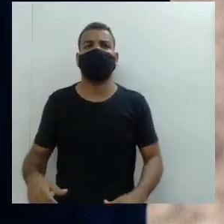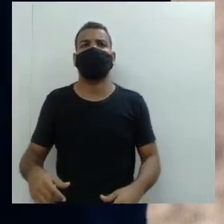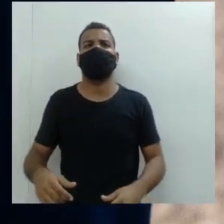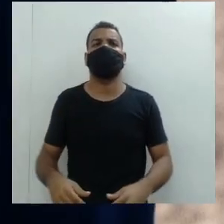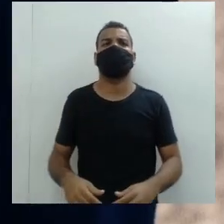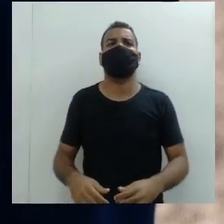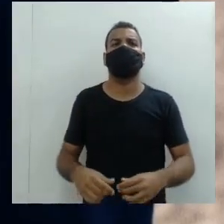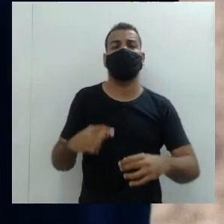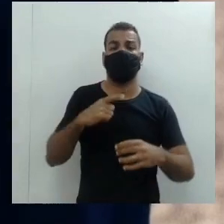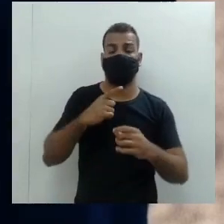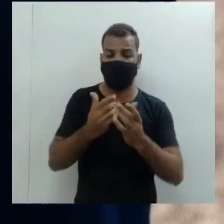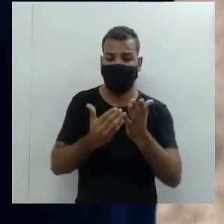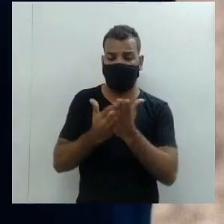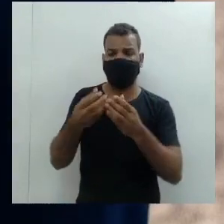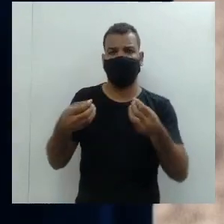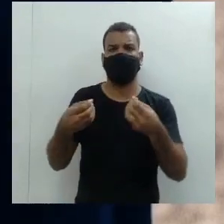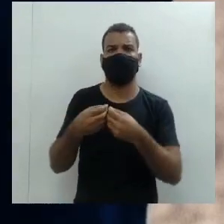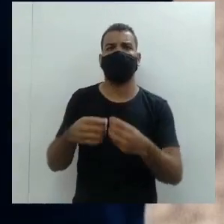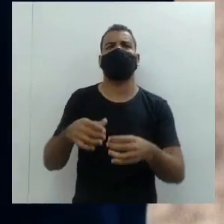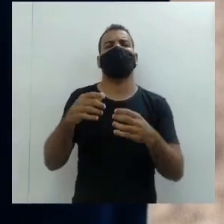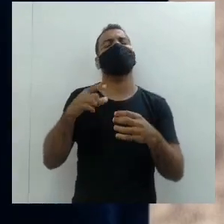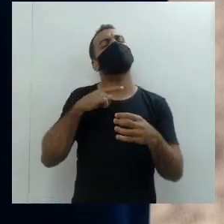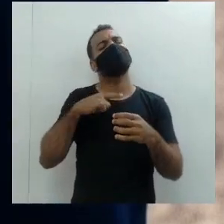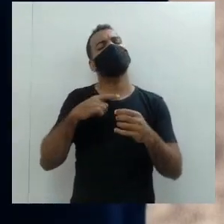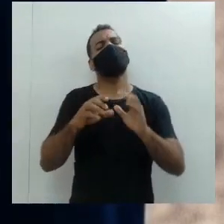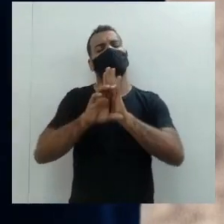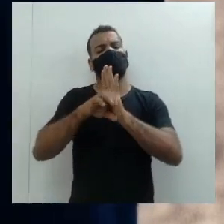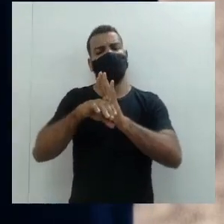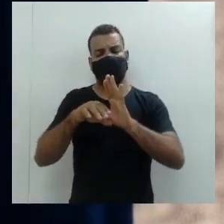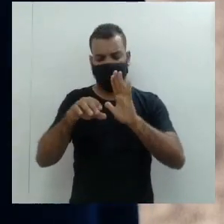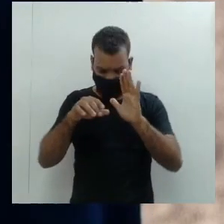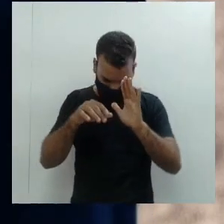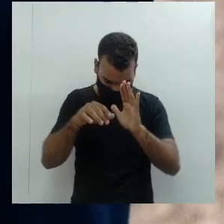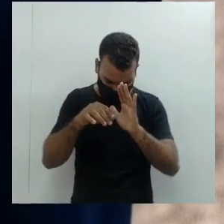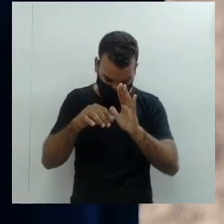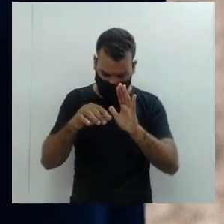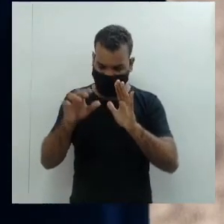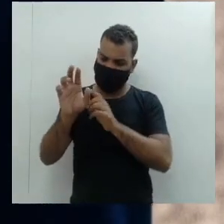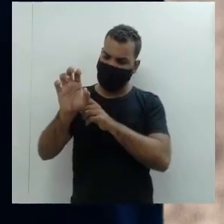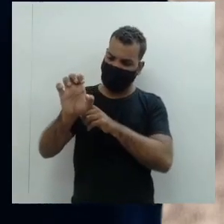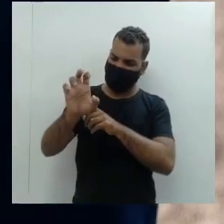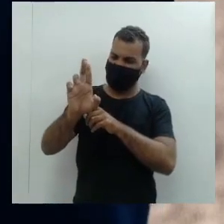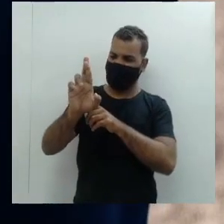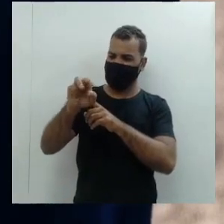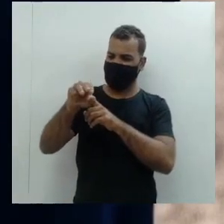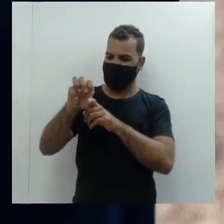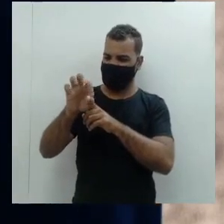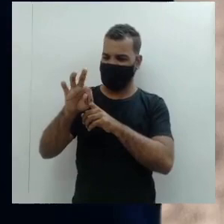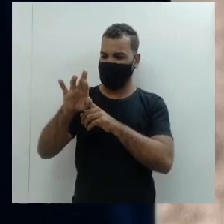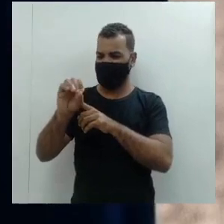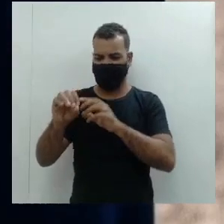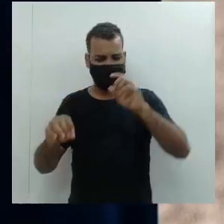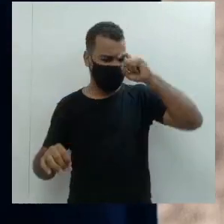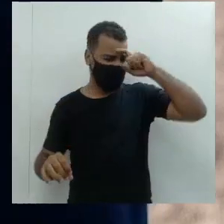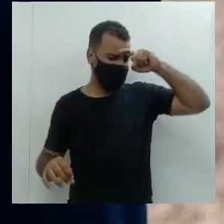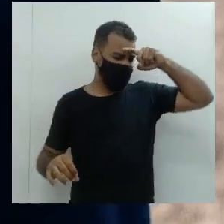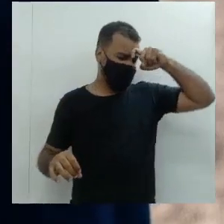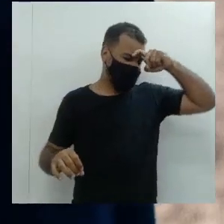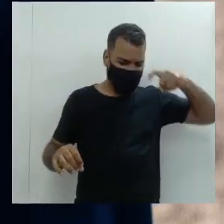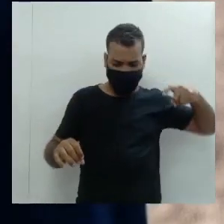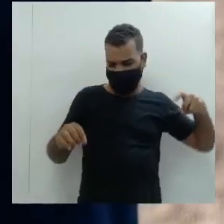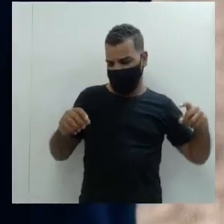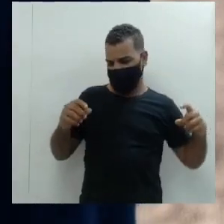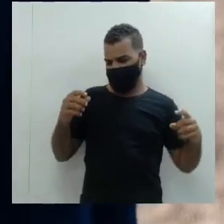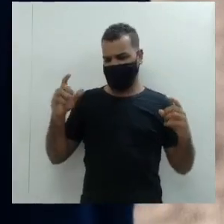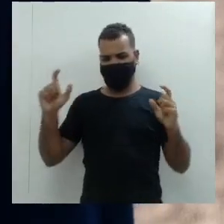da estreia do João Cabral. Então, muitos dos conceitos, como, por exemplo, hermético, difícil, autor que procurava